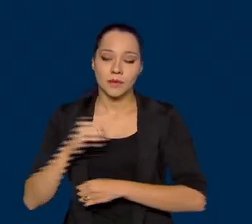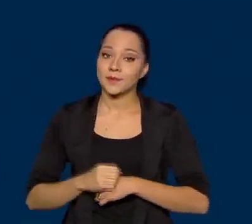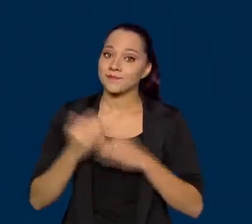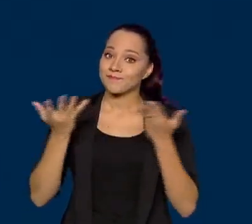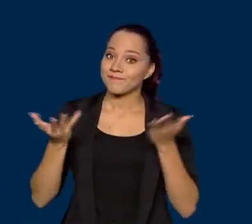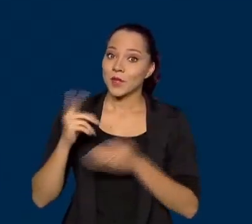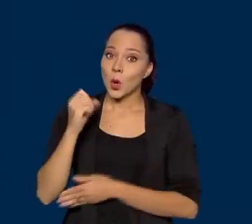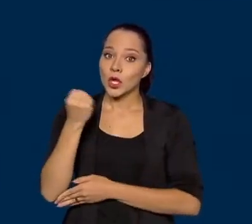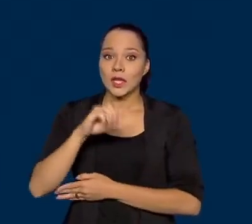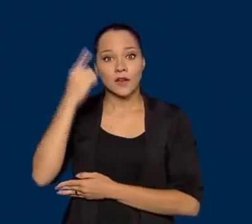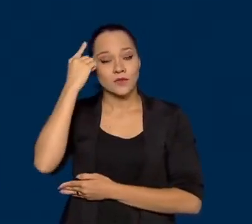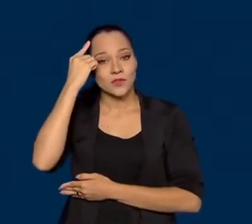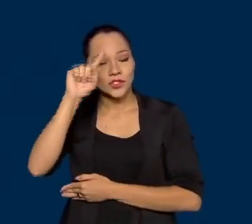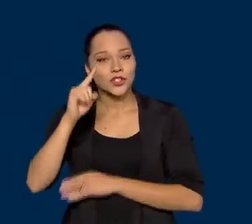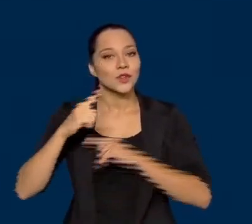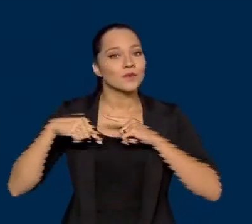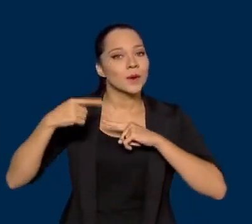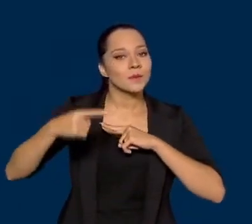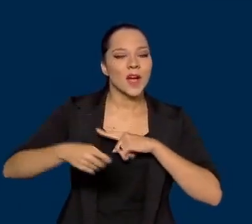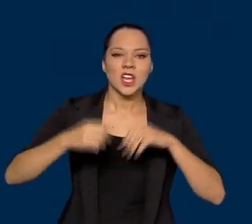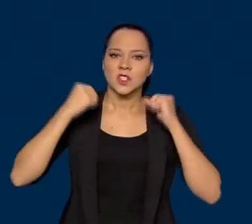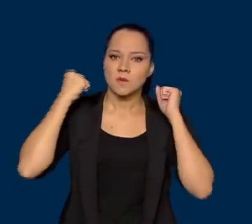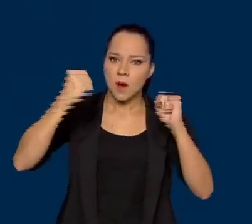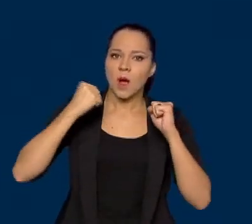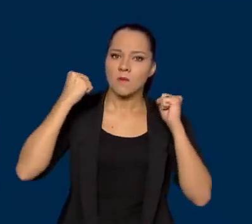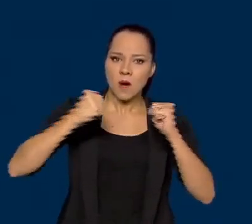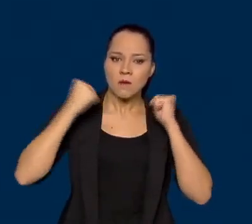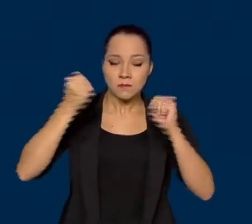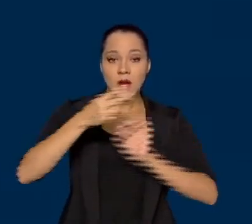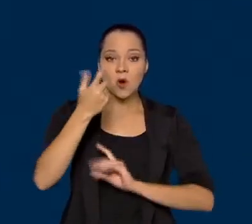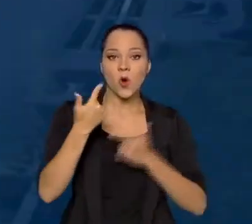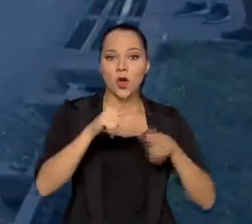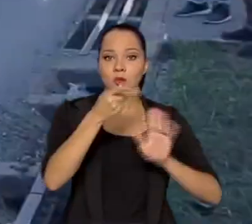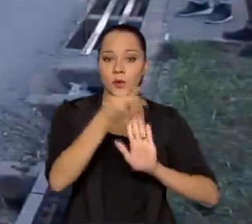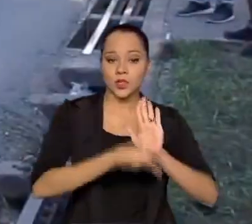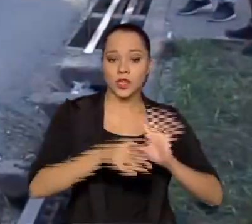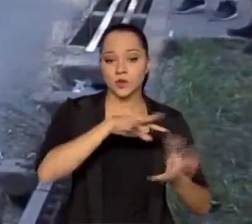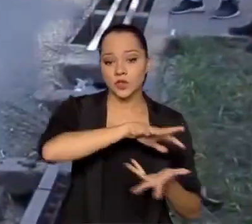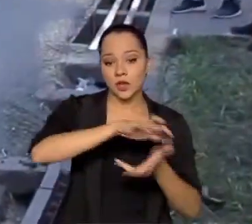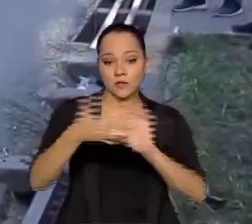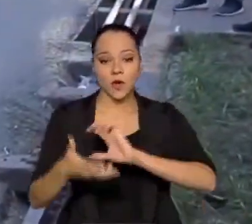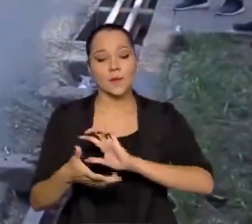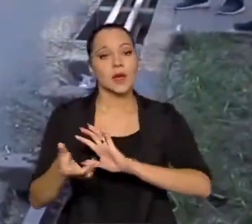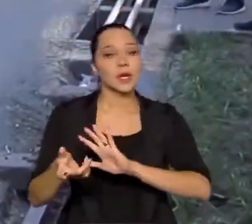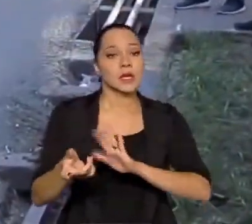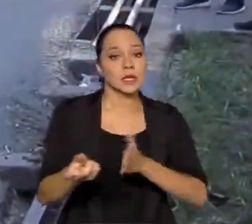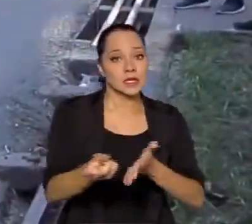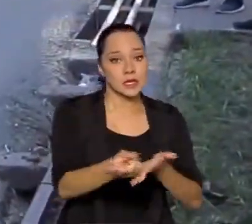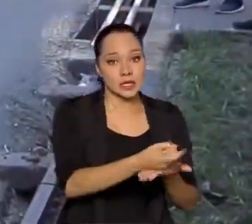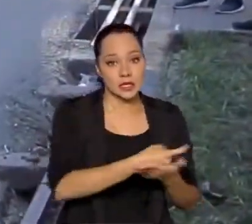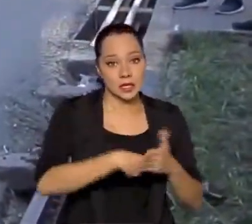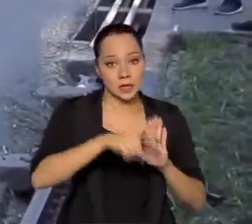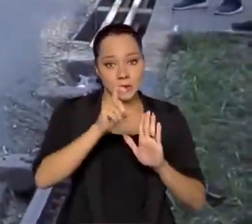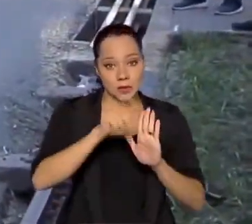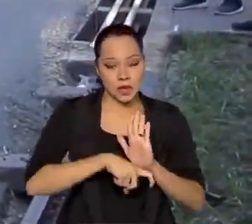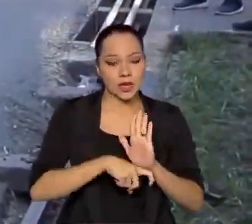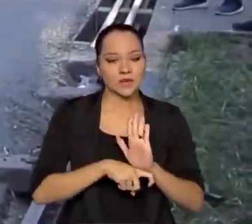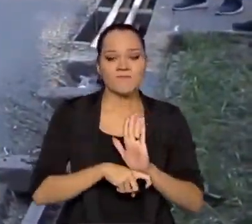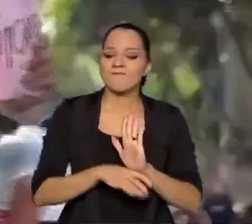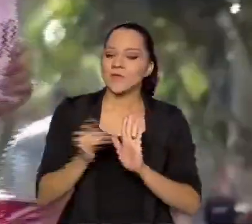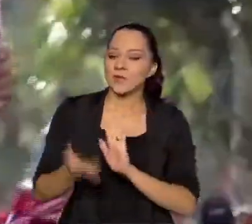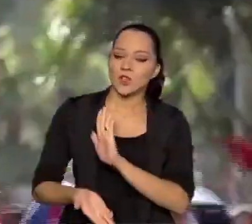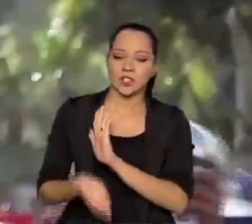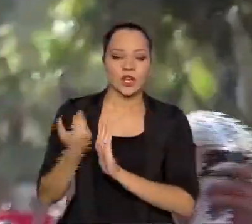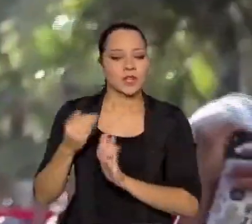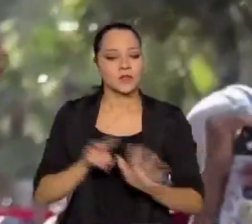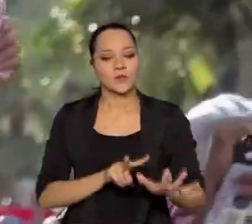hoje do 8º dia consecutivo de protestos contra o projeto de reforma tributária, que, devido à pressão popular, foi retirado